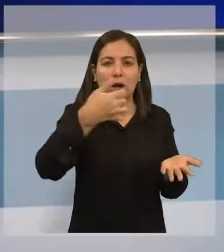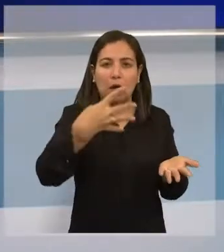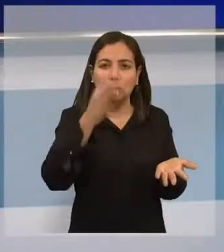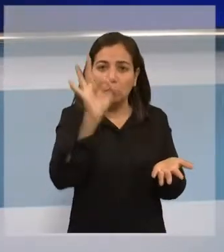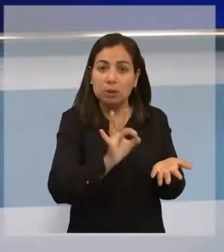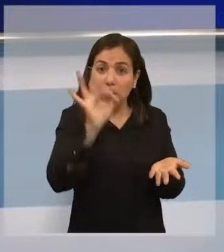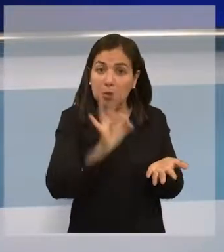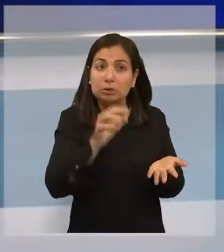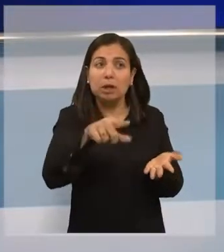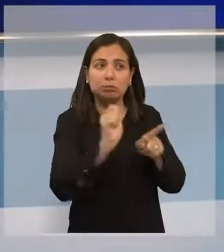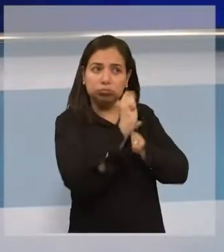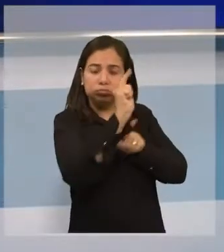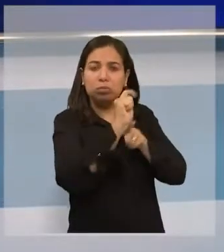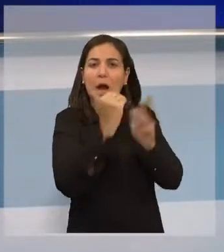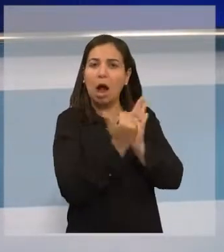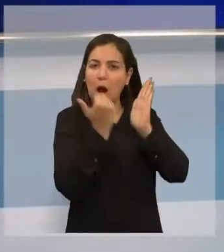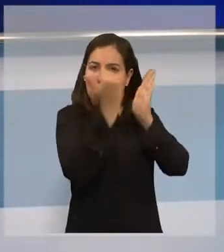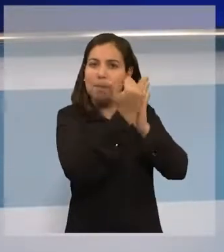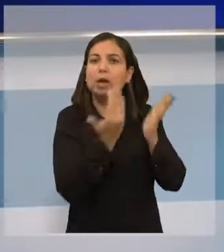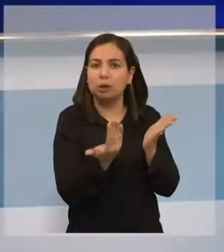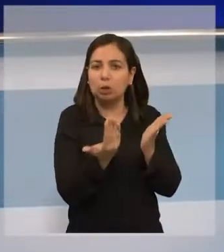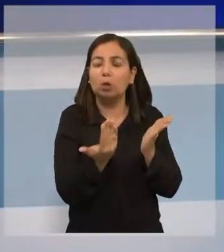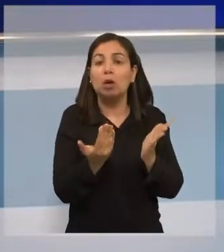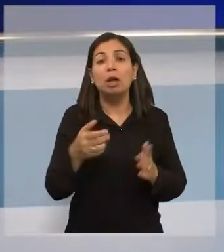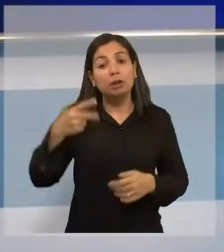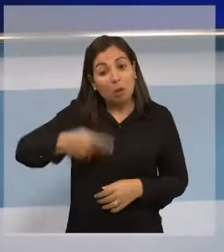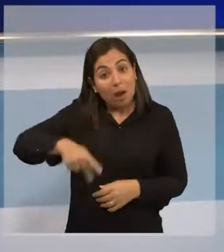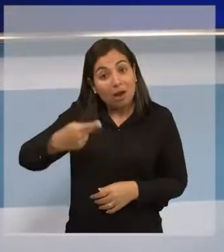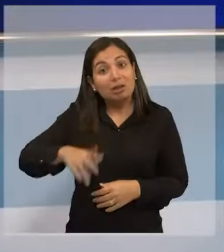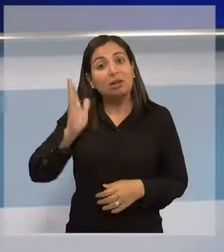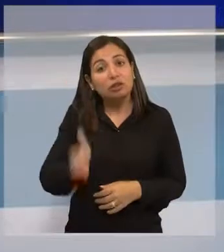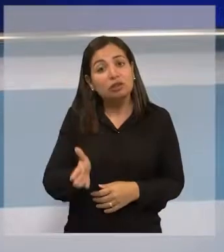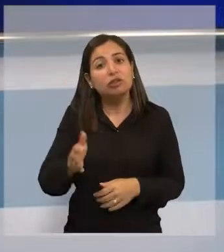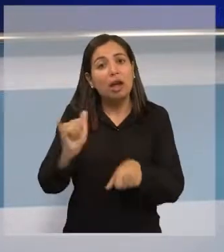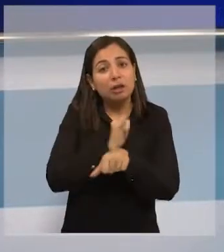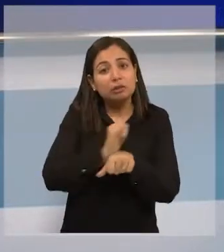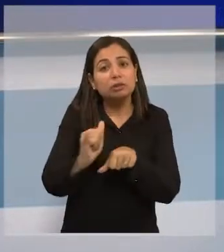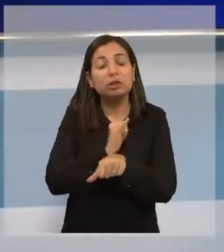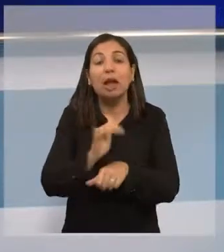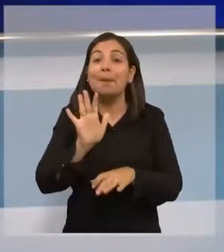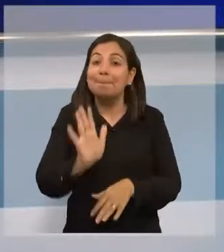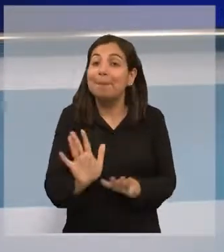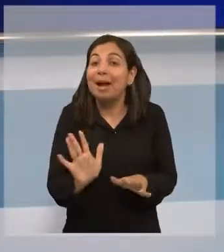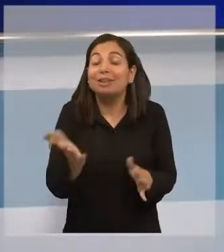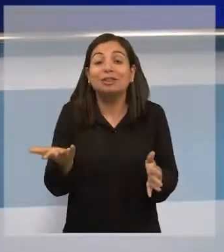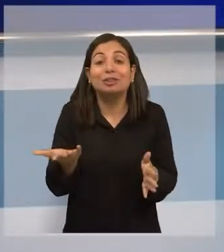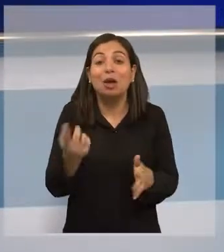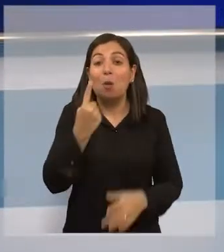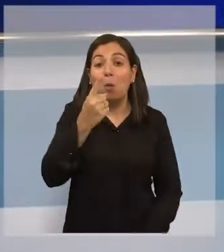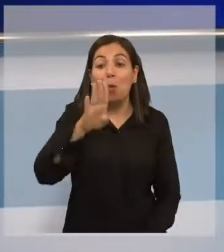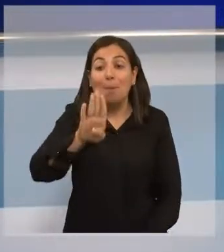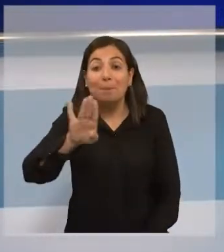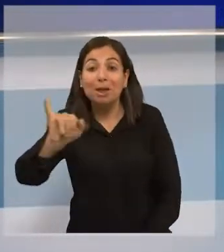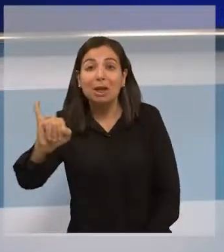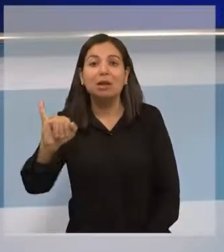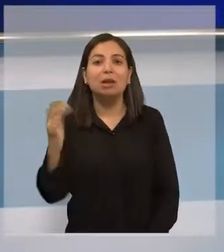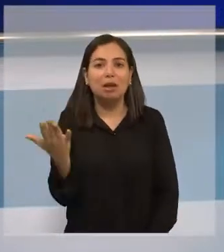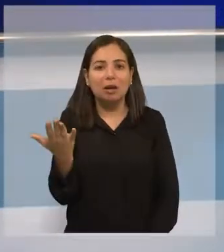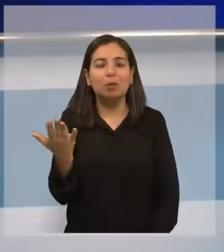fez o seu dever de casa, que o Brasil está tentando fazer. E ainda assim, aportou o ano passado 1,5